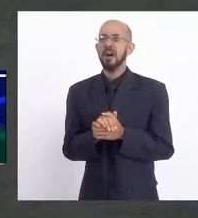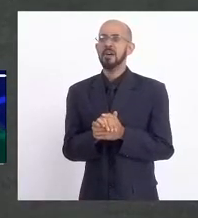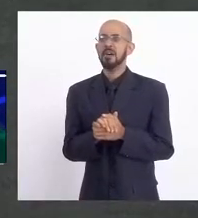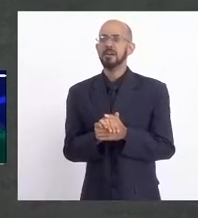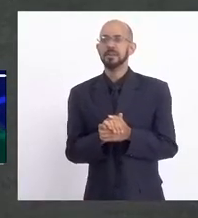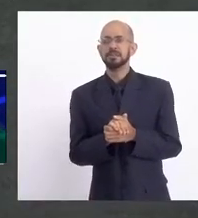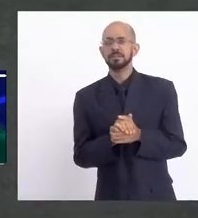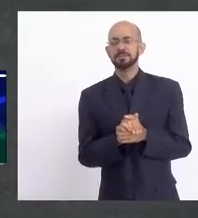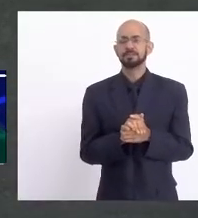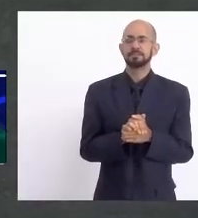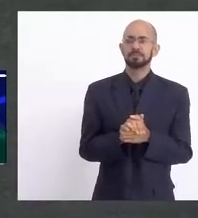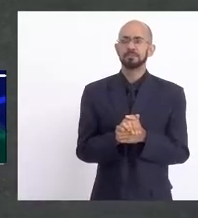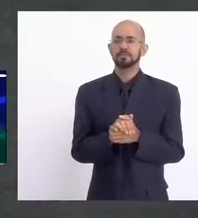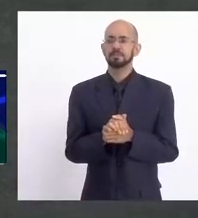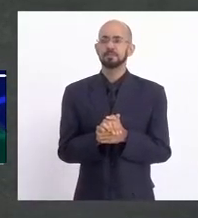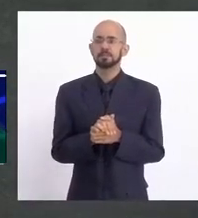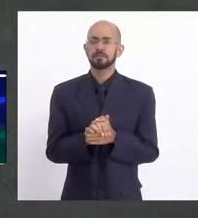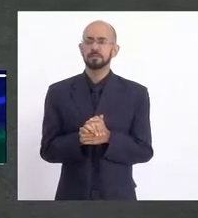O